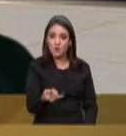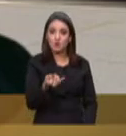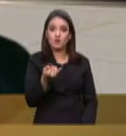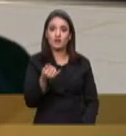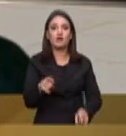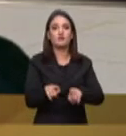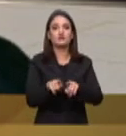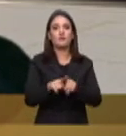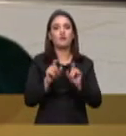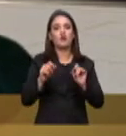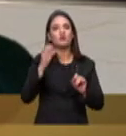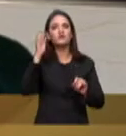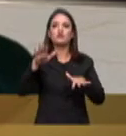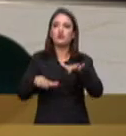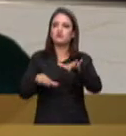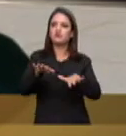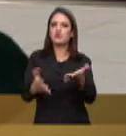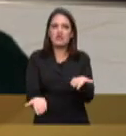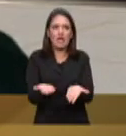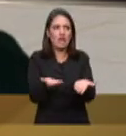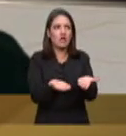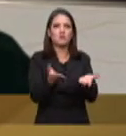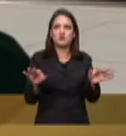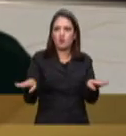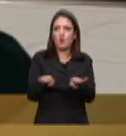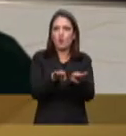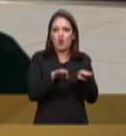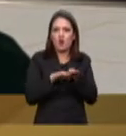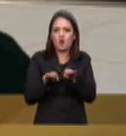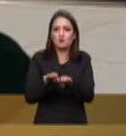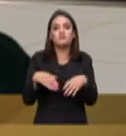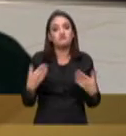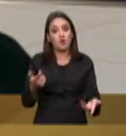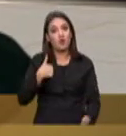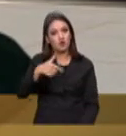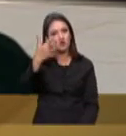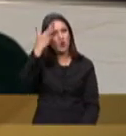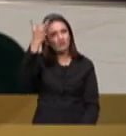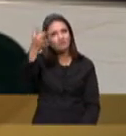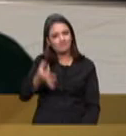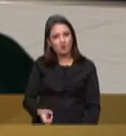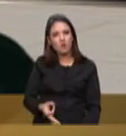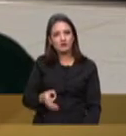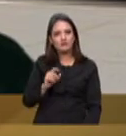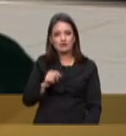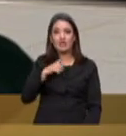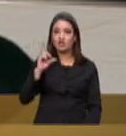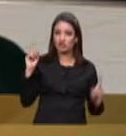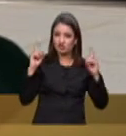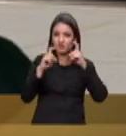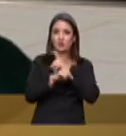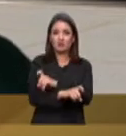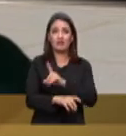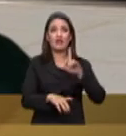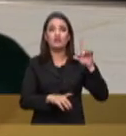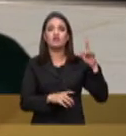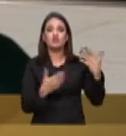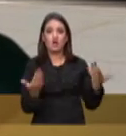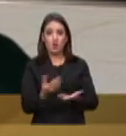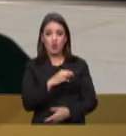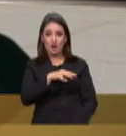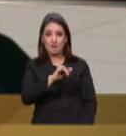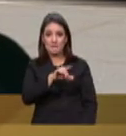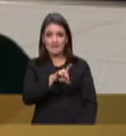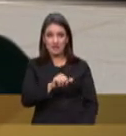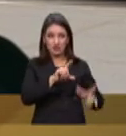equilíbrio entre os candidatos. Sou plenamente consciente das dificuldades enfrentadas pela mídia tradicional e aqui